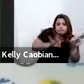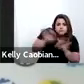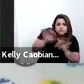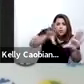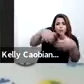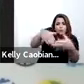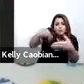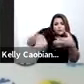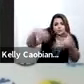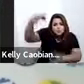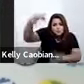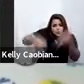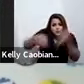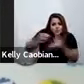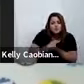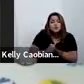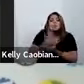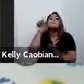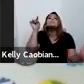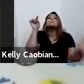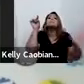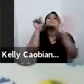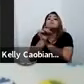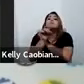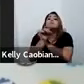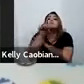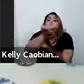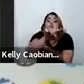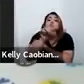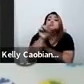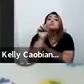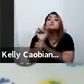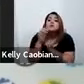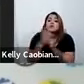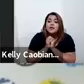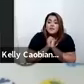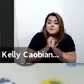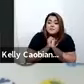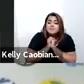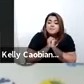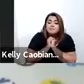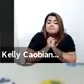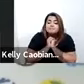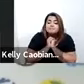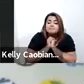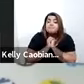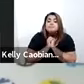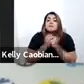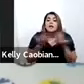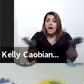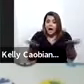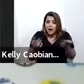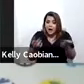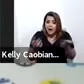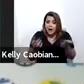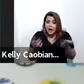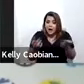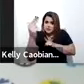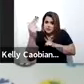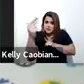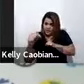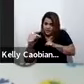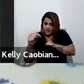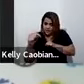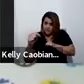pergunta para você, doutor, é o seguinte: esta vitória vem na maior crise sanitária